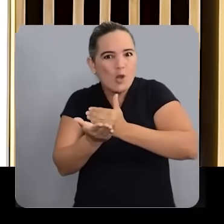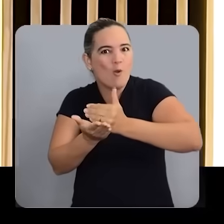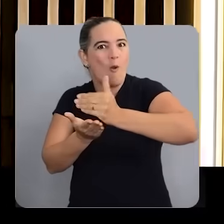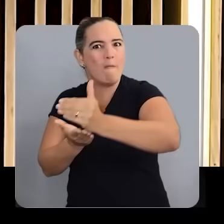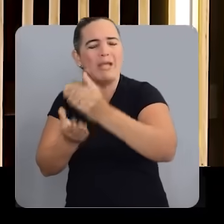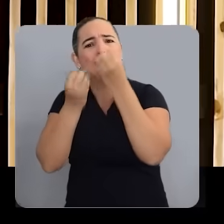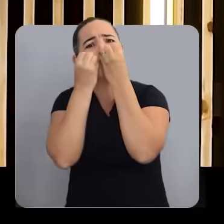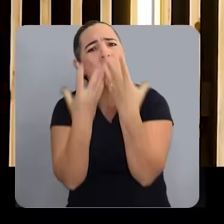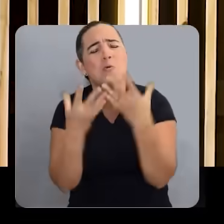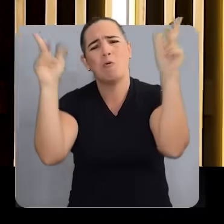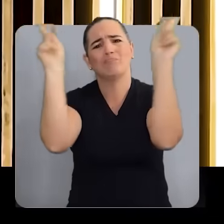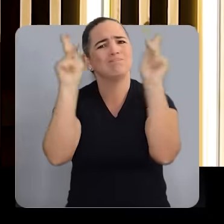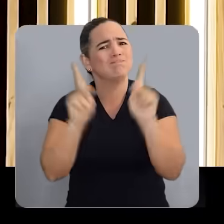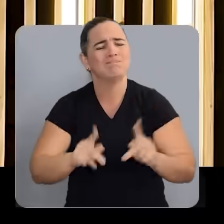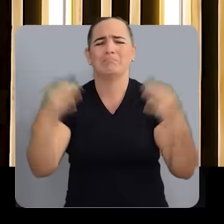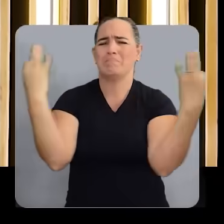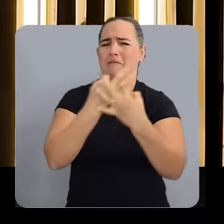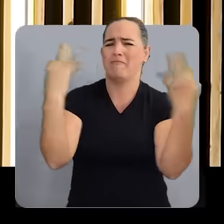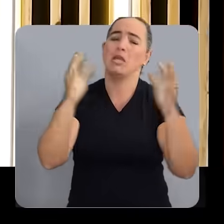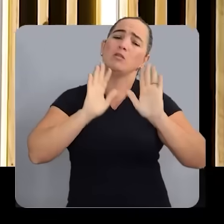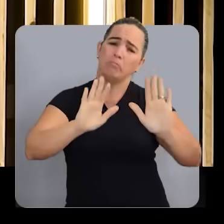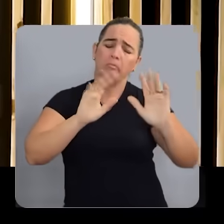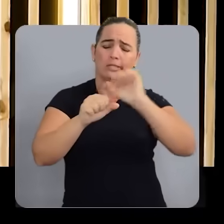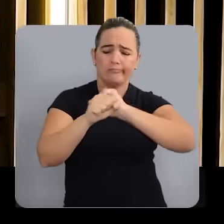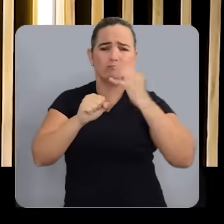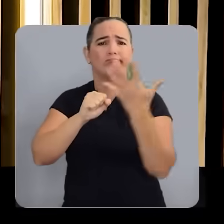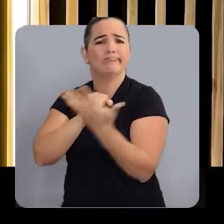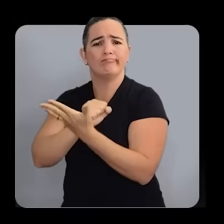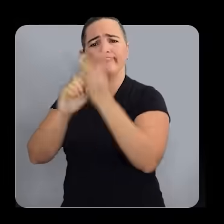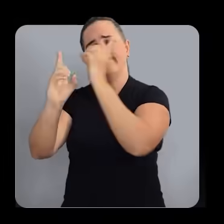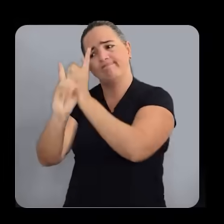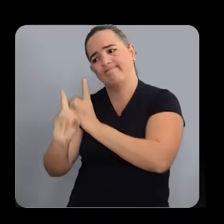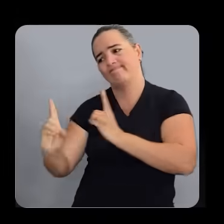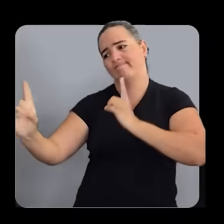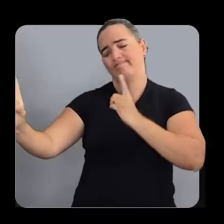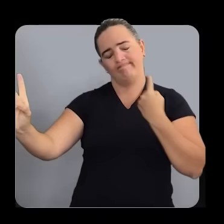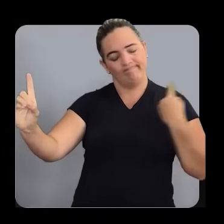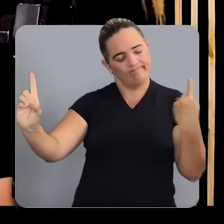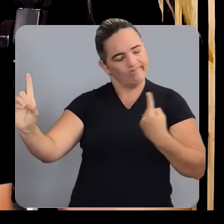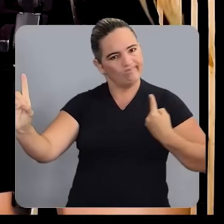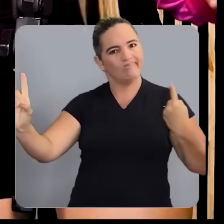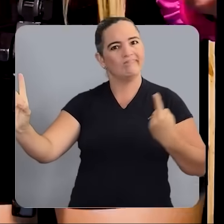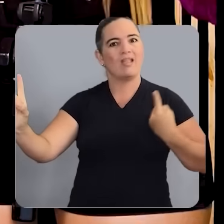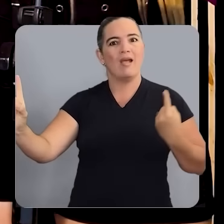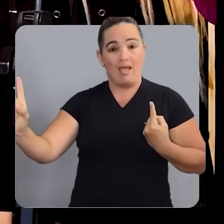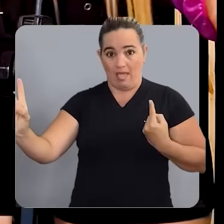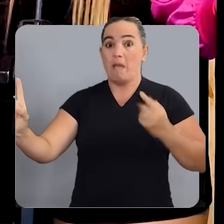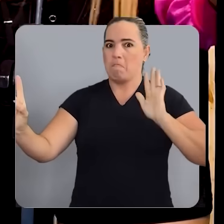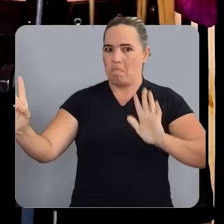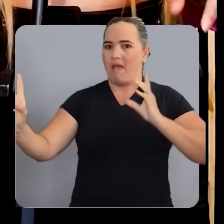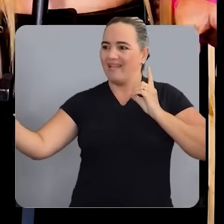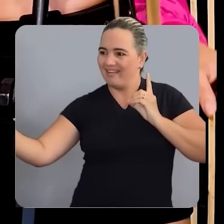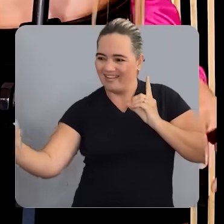Era flores, aí veio a Covid e a gente se isolou. A gente se afastou um